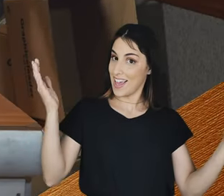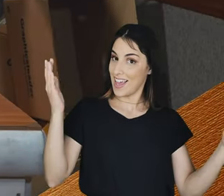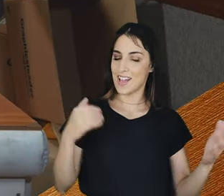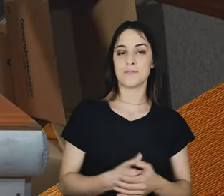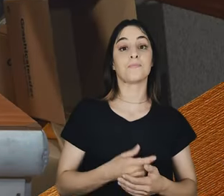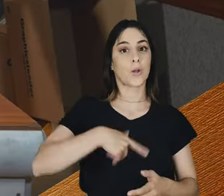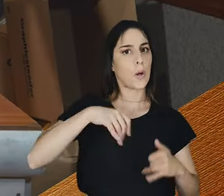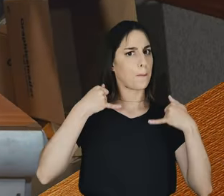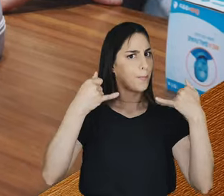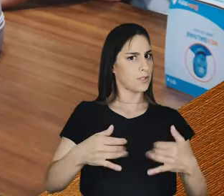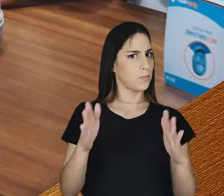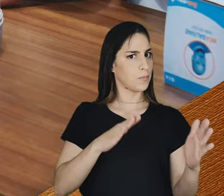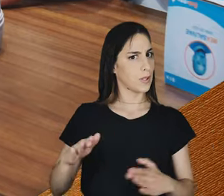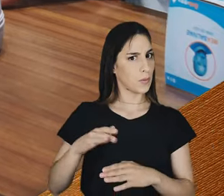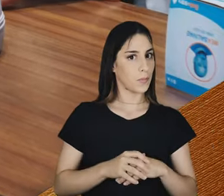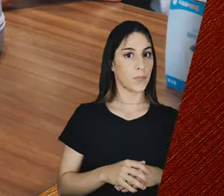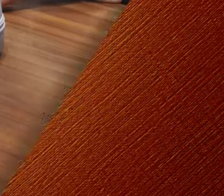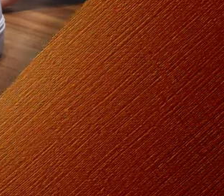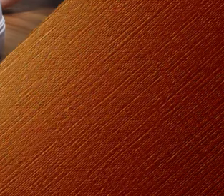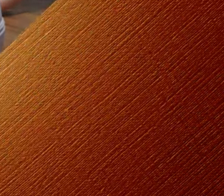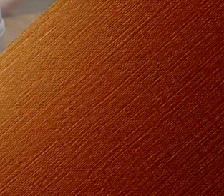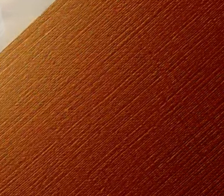o próximo momento. Ajuda-me.